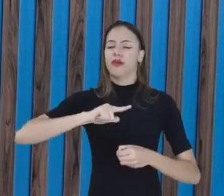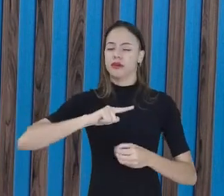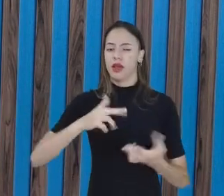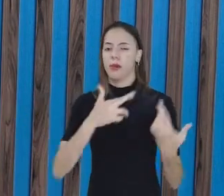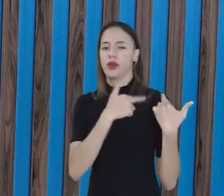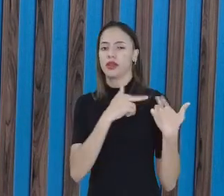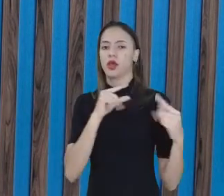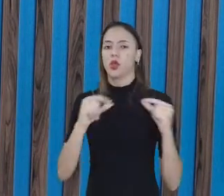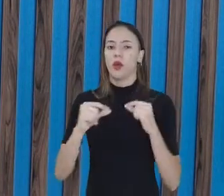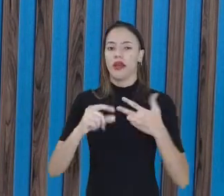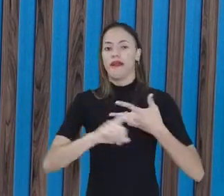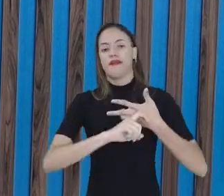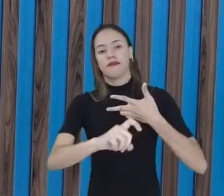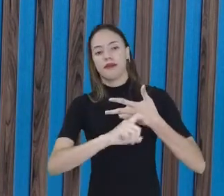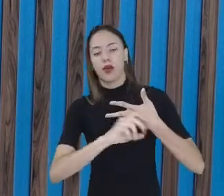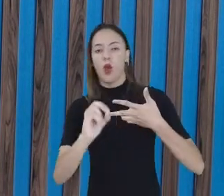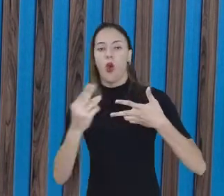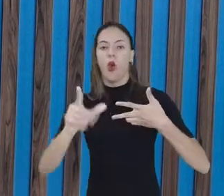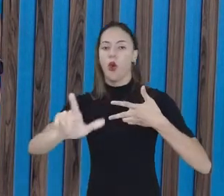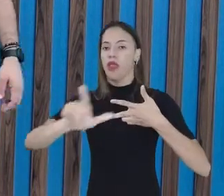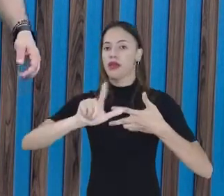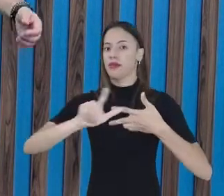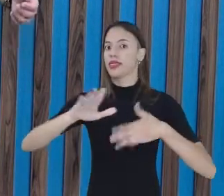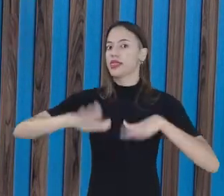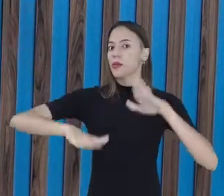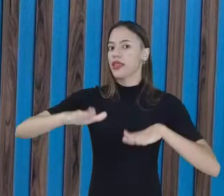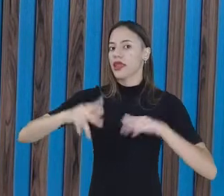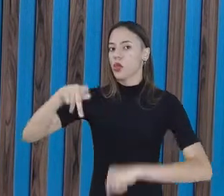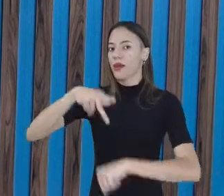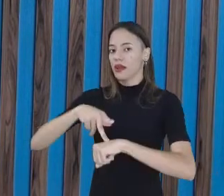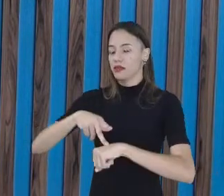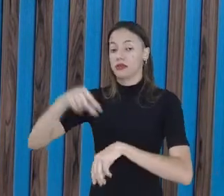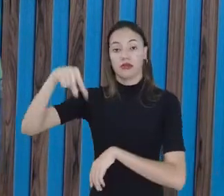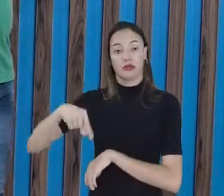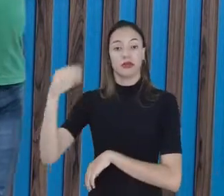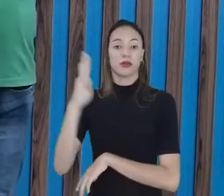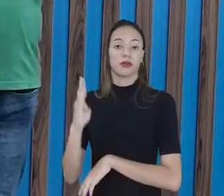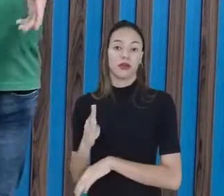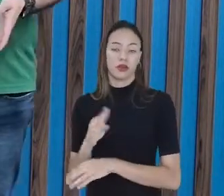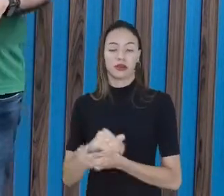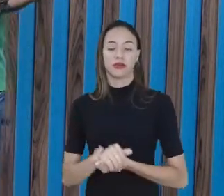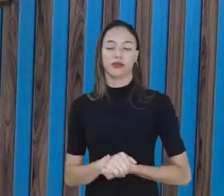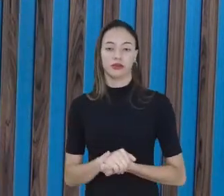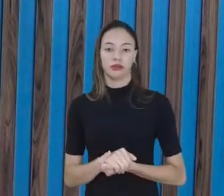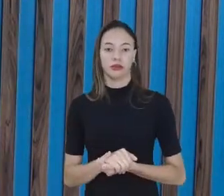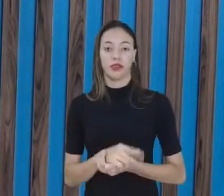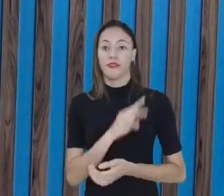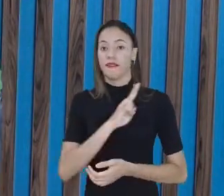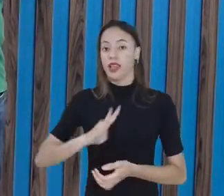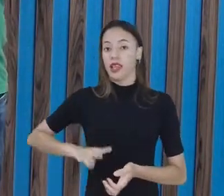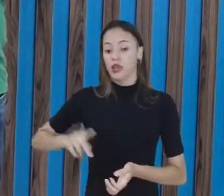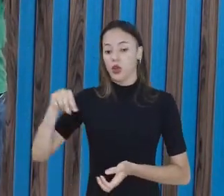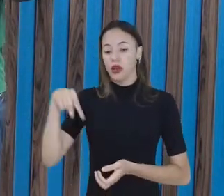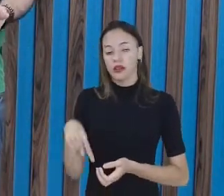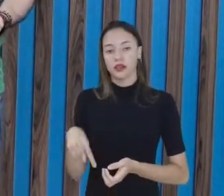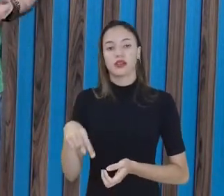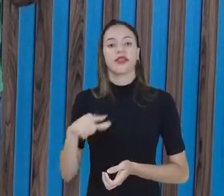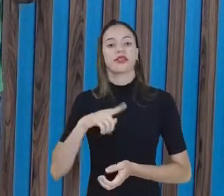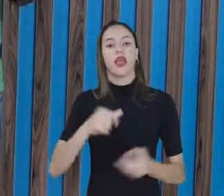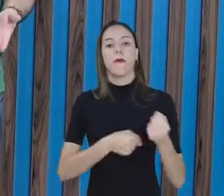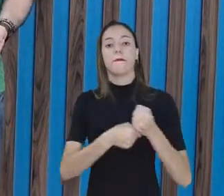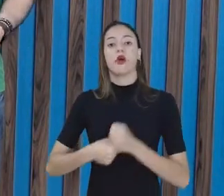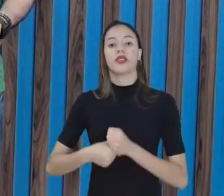executivas ou legislativas conforme o país. No caso do Brasil, os nossos vereadores, eles têm um